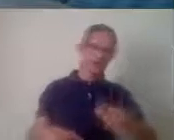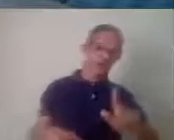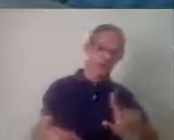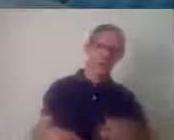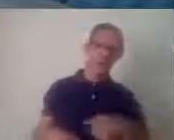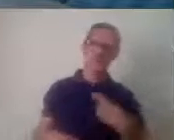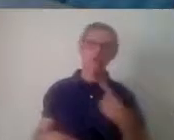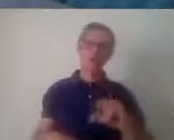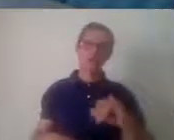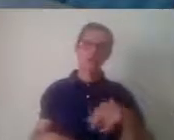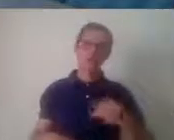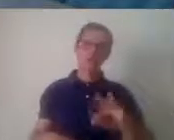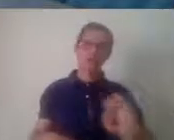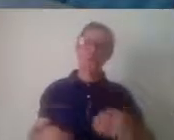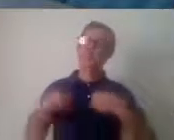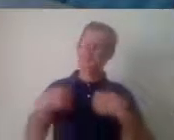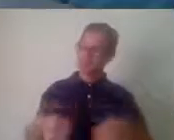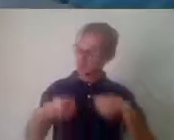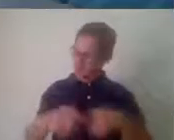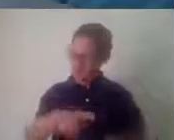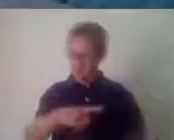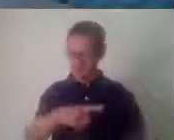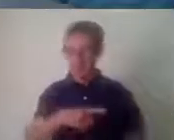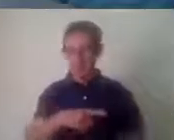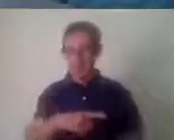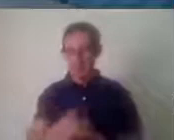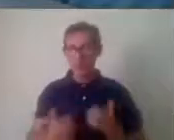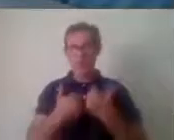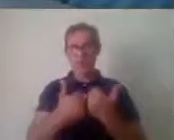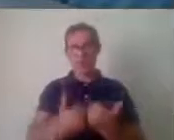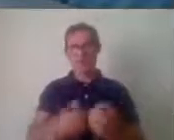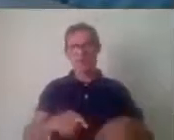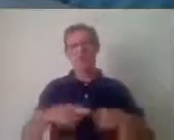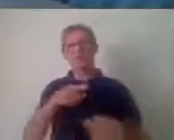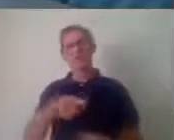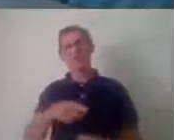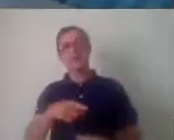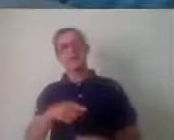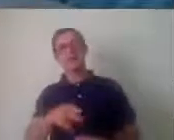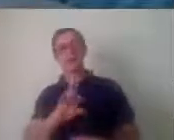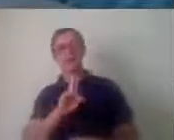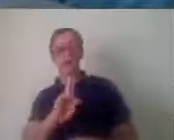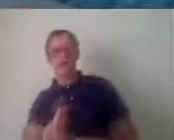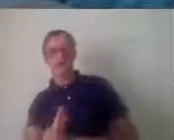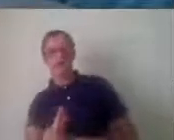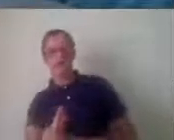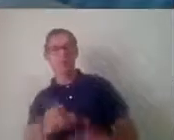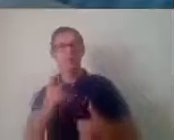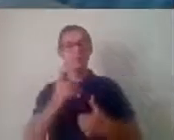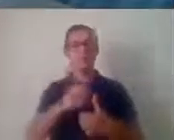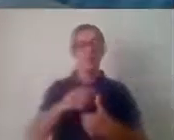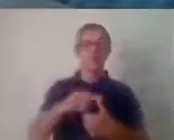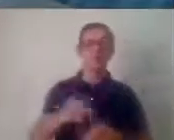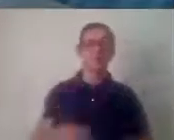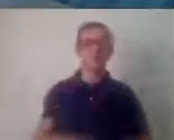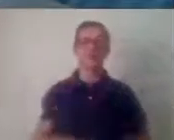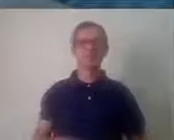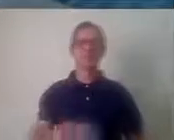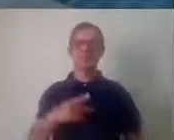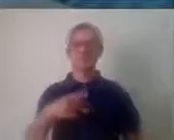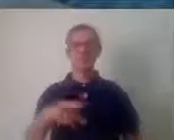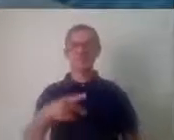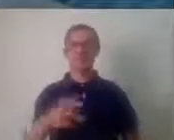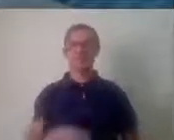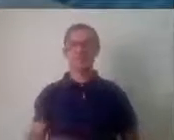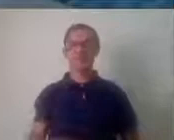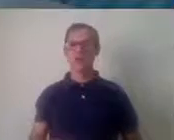dos limites, ele depende, ele tem ali uma dependência, você resolve primeiro a